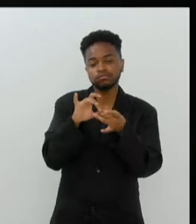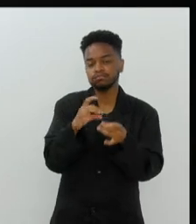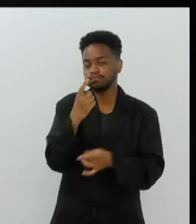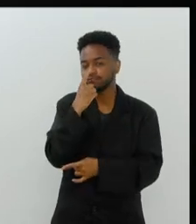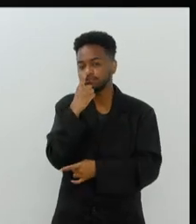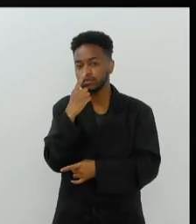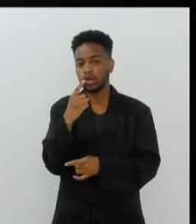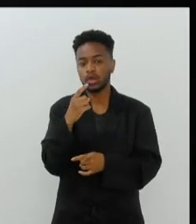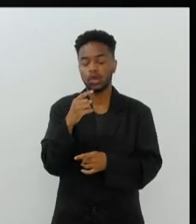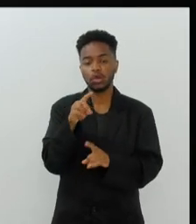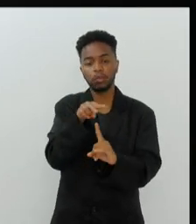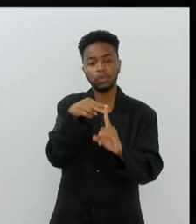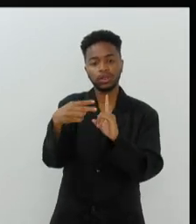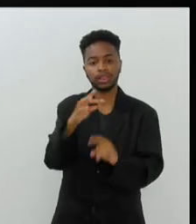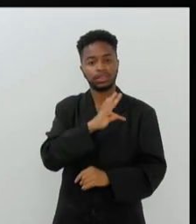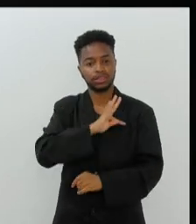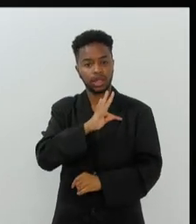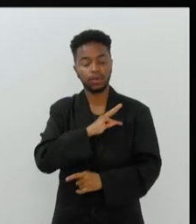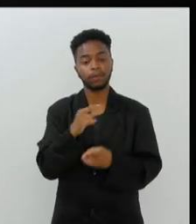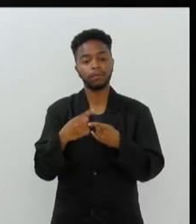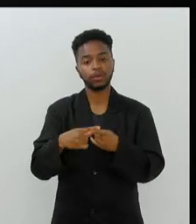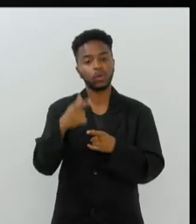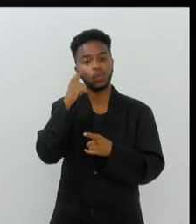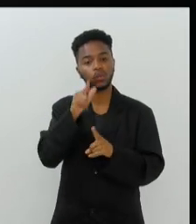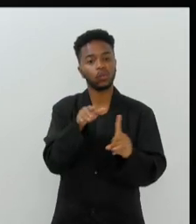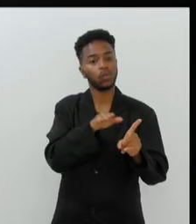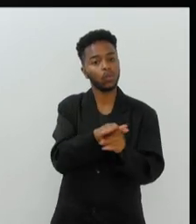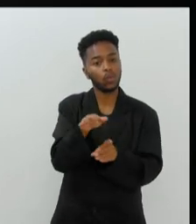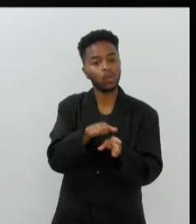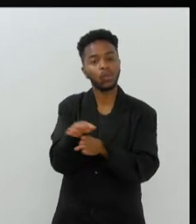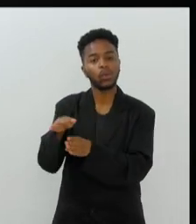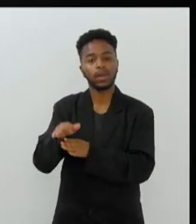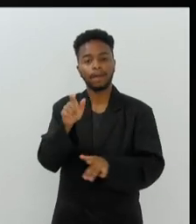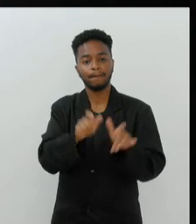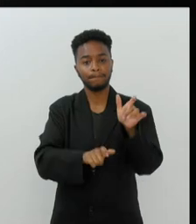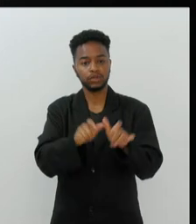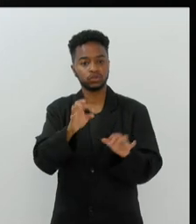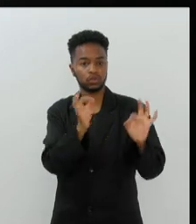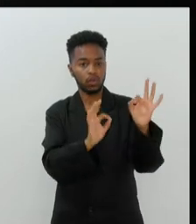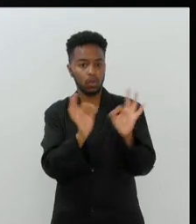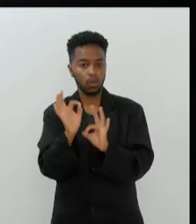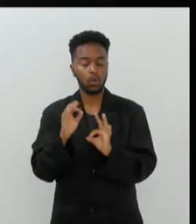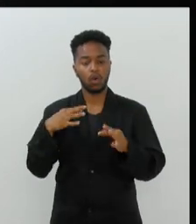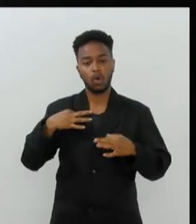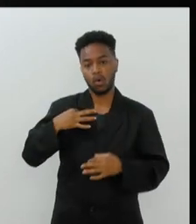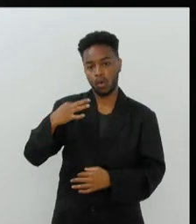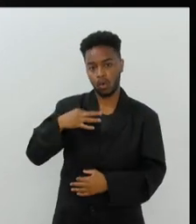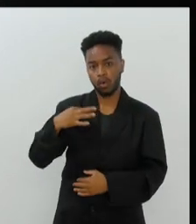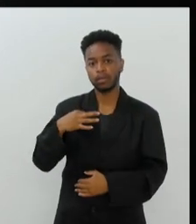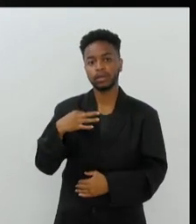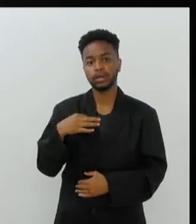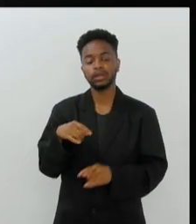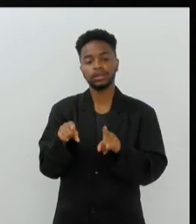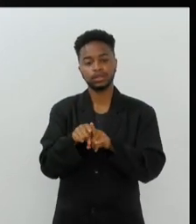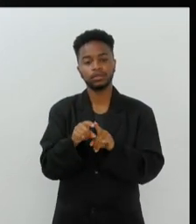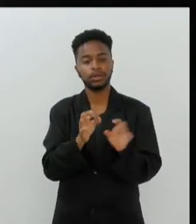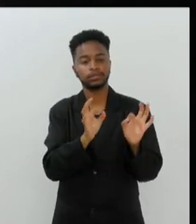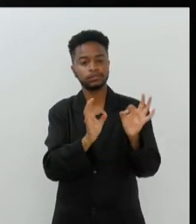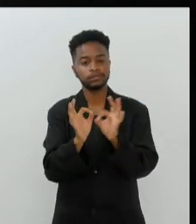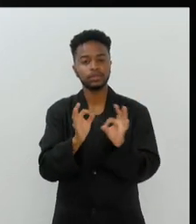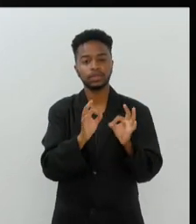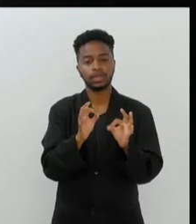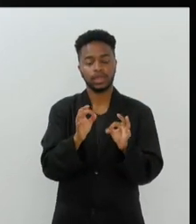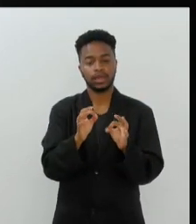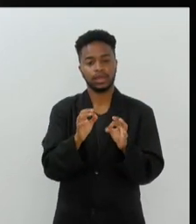tenha afinidade e um olhar técnico para que ela possa orientar a pessoa que está confeccionando o figurino, ou